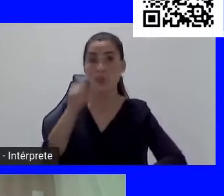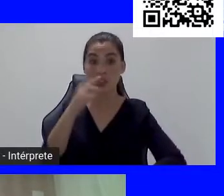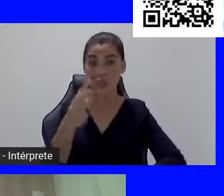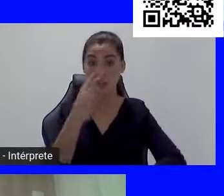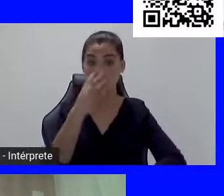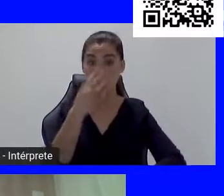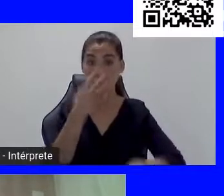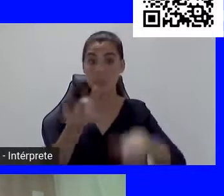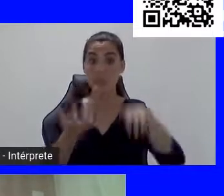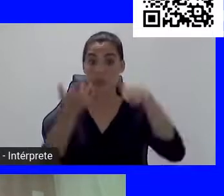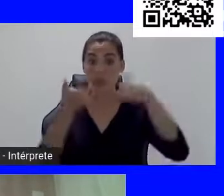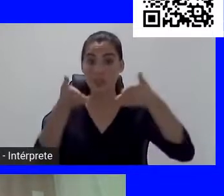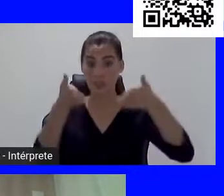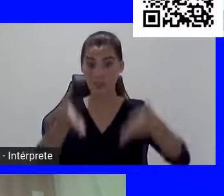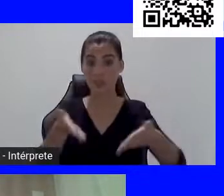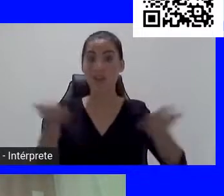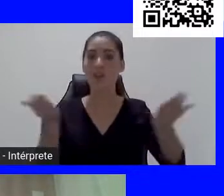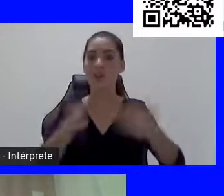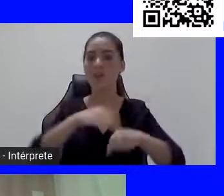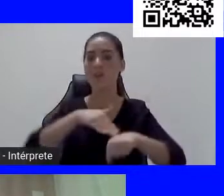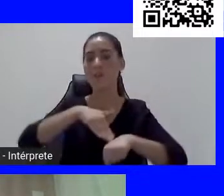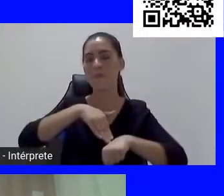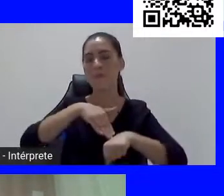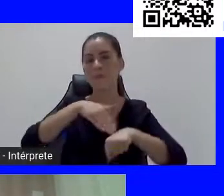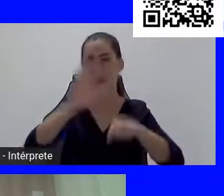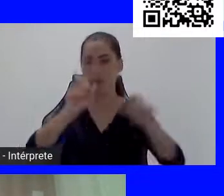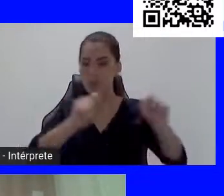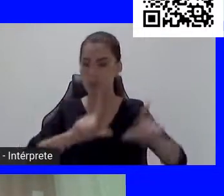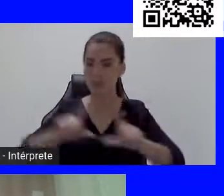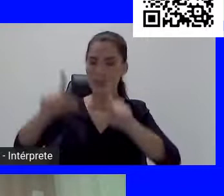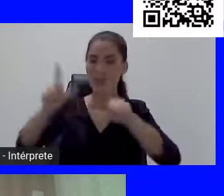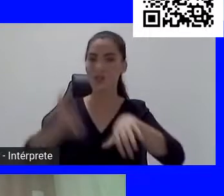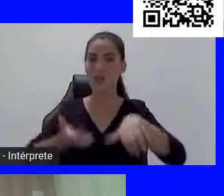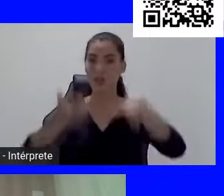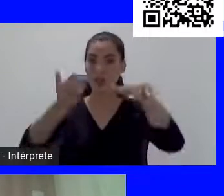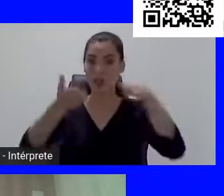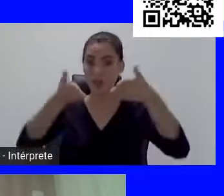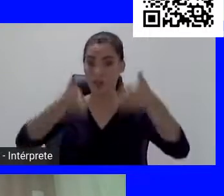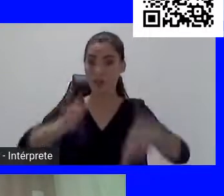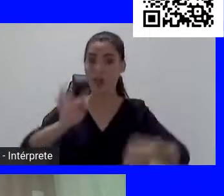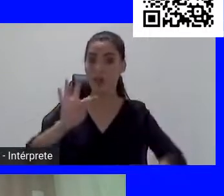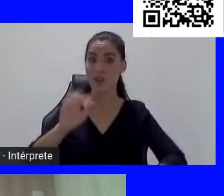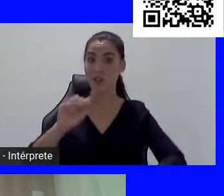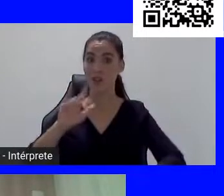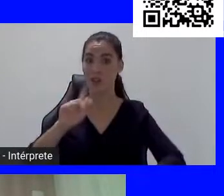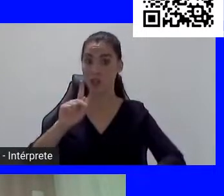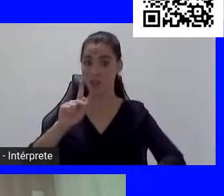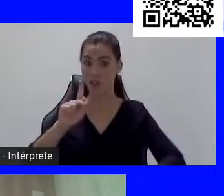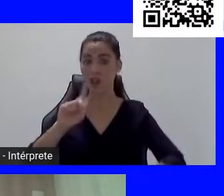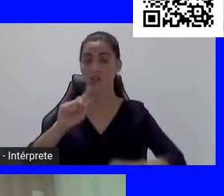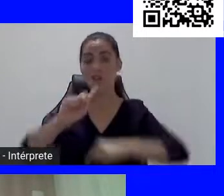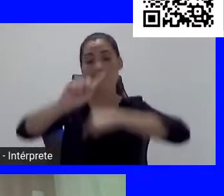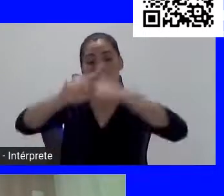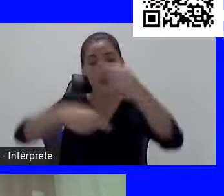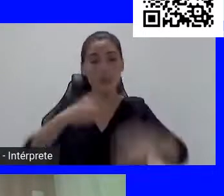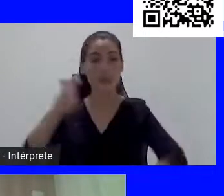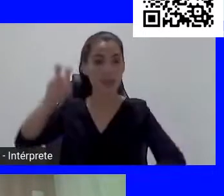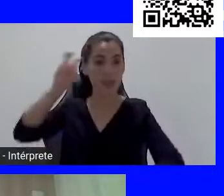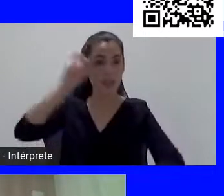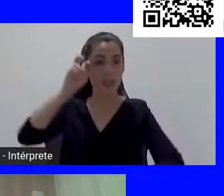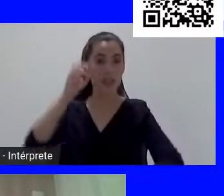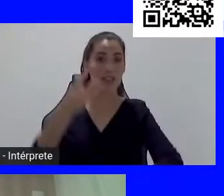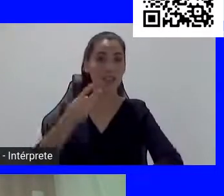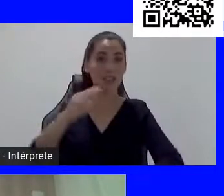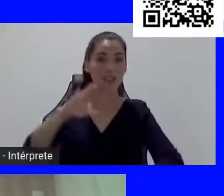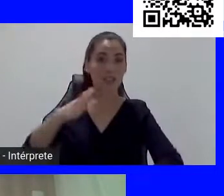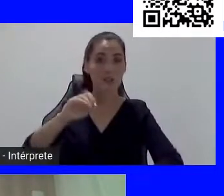mais uma edição do Congresso em Foco Talk. E na próxima quinta-feira, dia 3 de março, nós vamos receber o pré-candidato